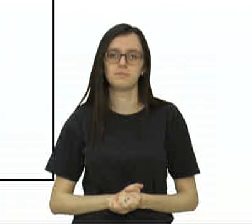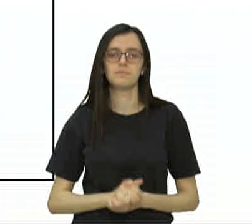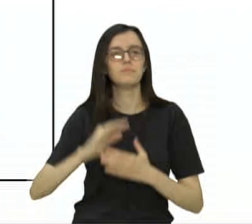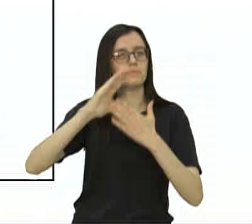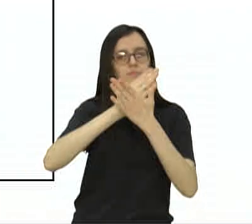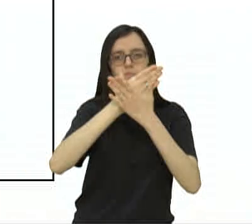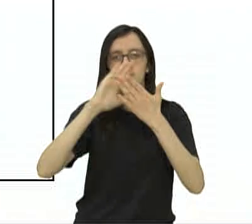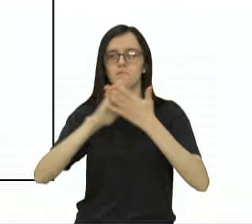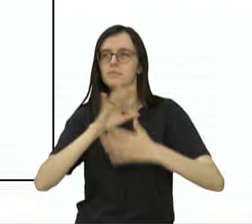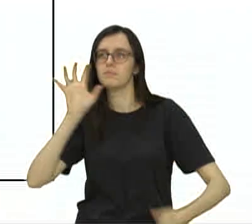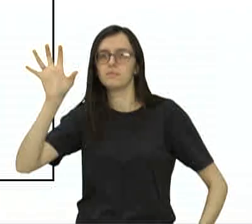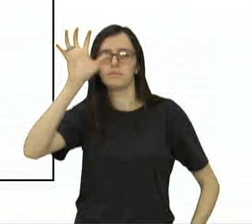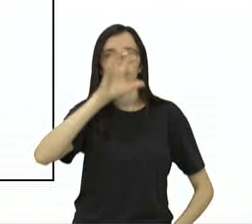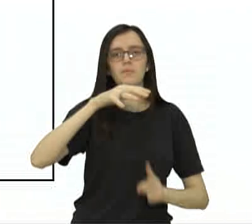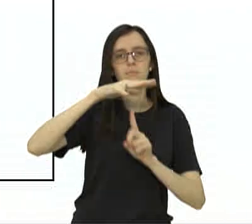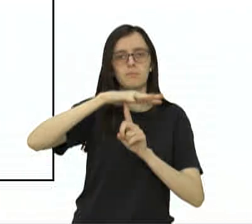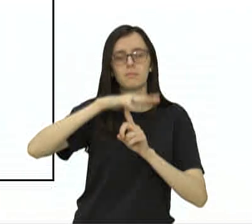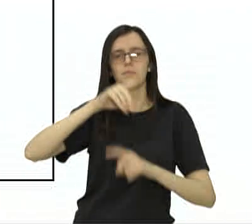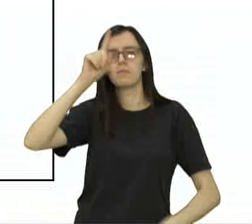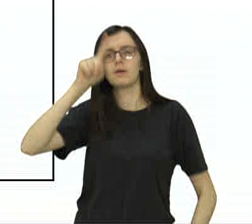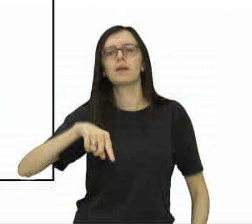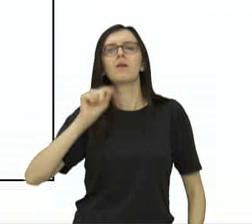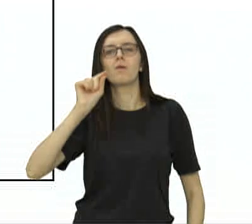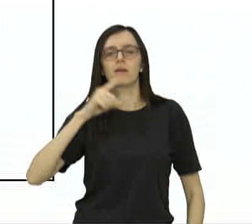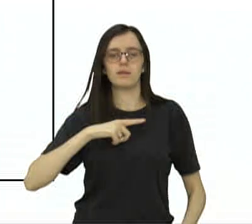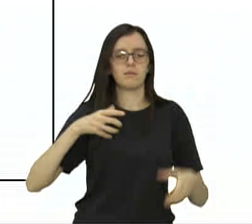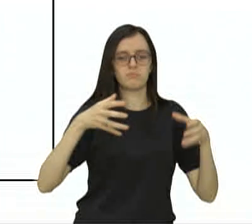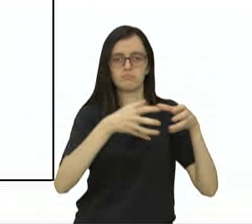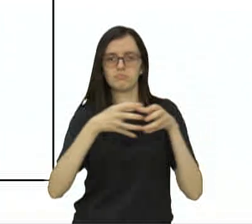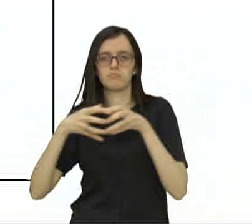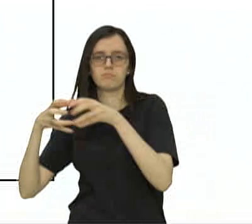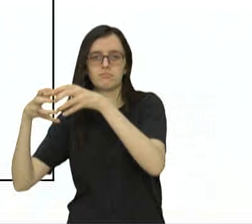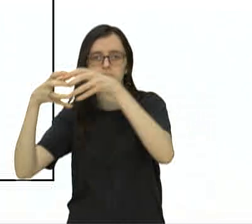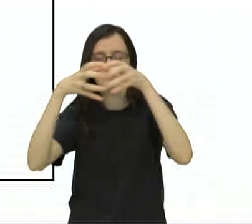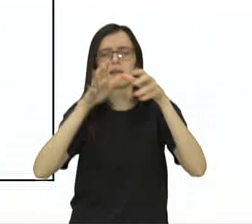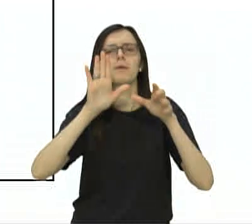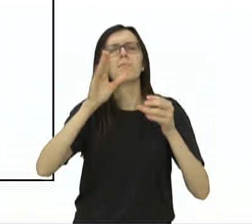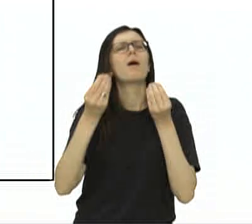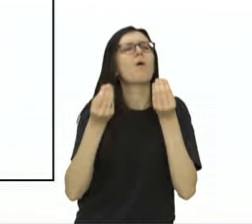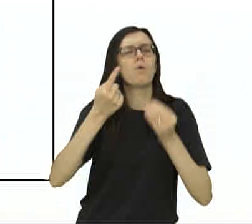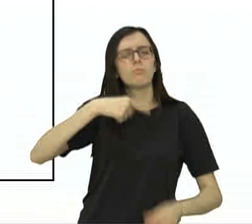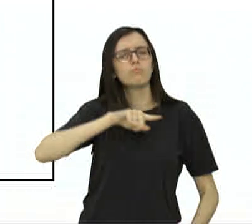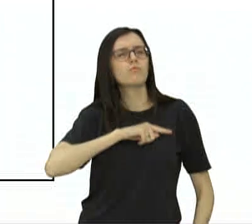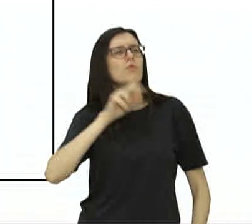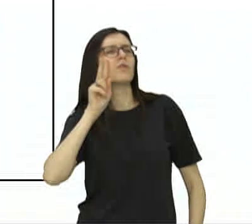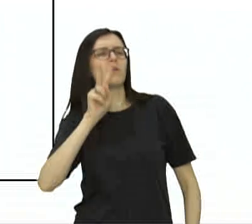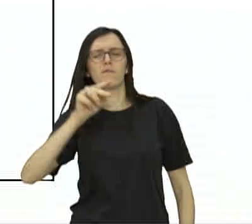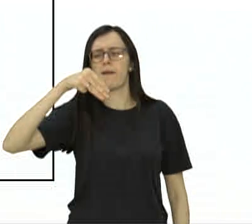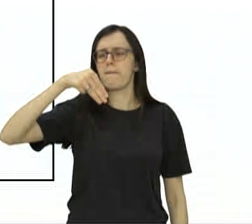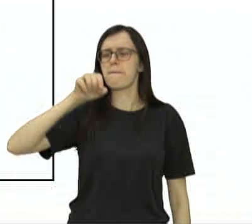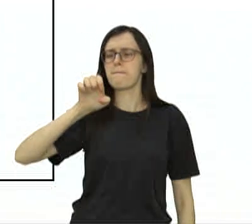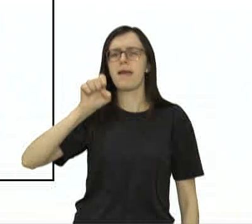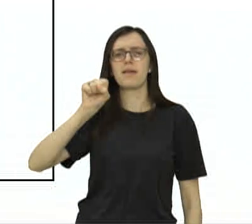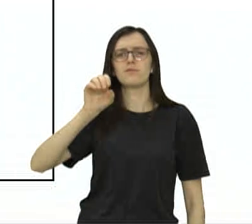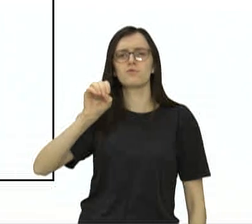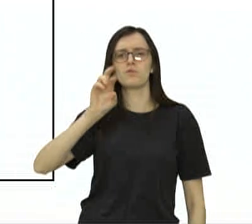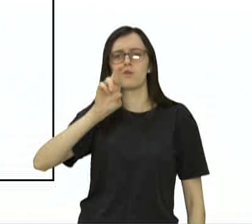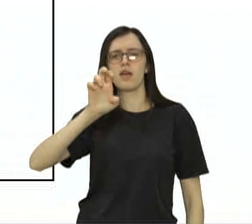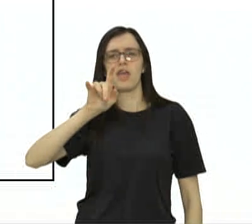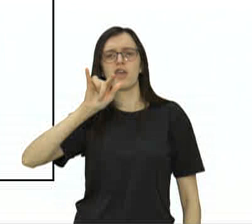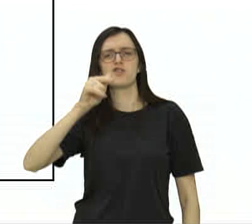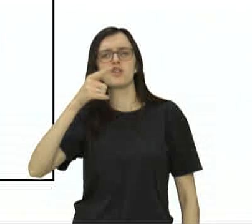a regionalização, ela é feita em mesorregiões. E aí, o que a gente tem como mesorregião? Então,